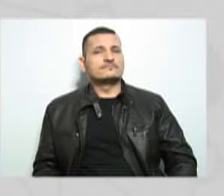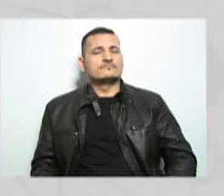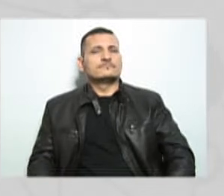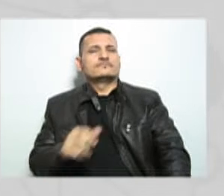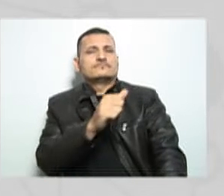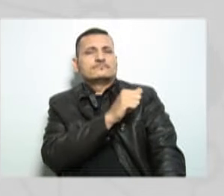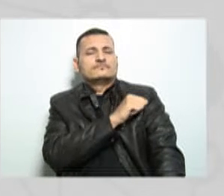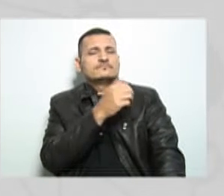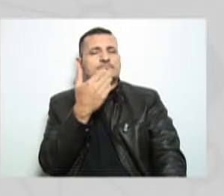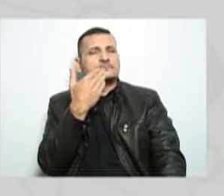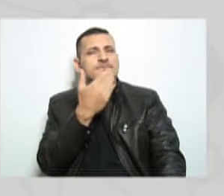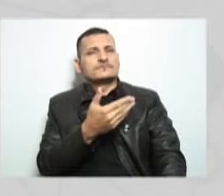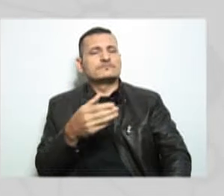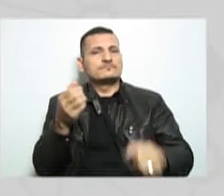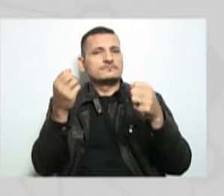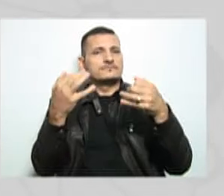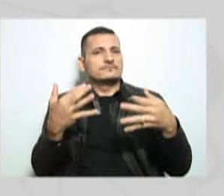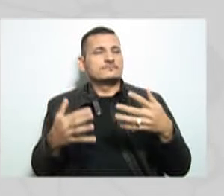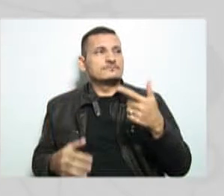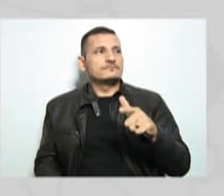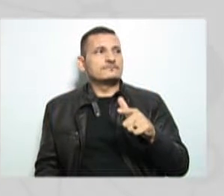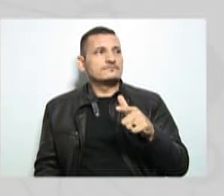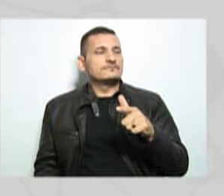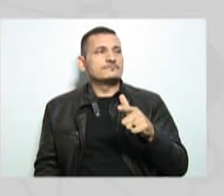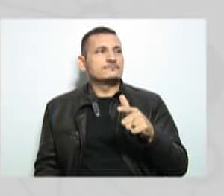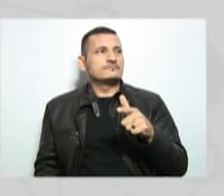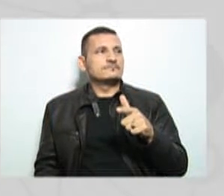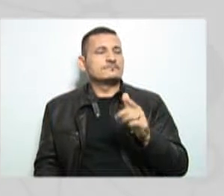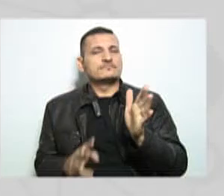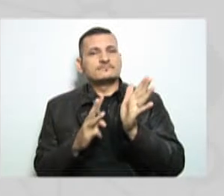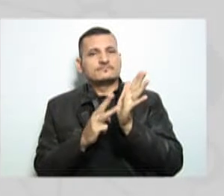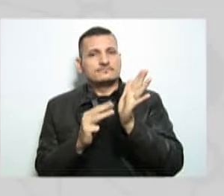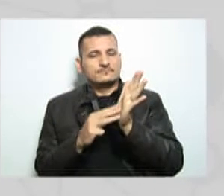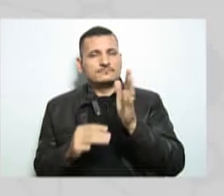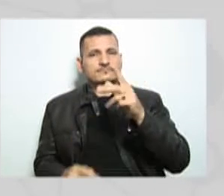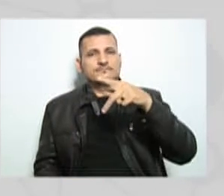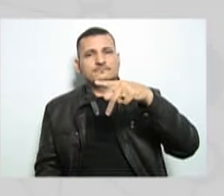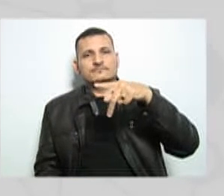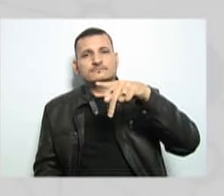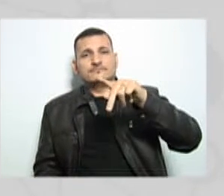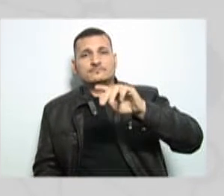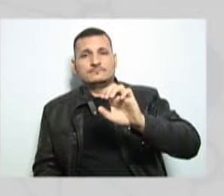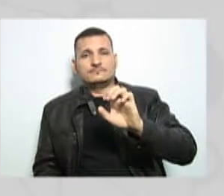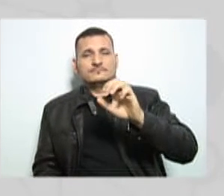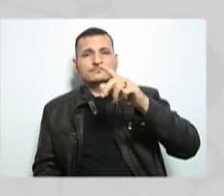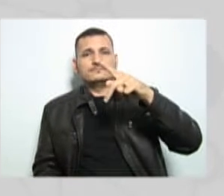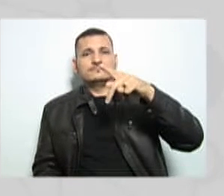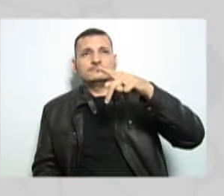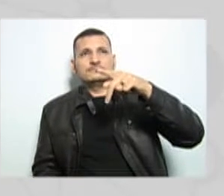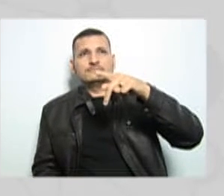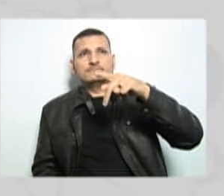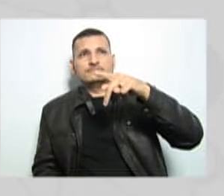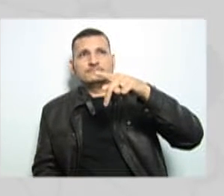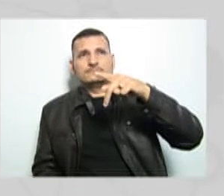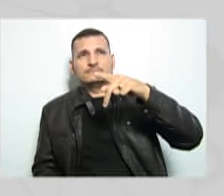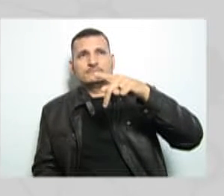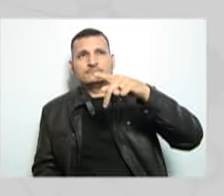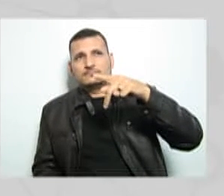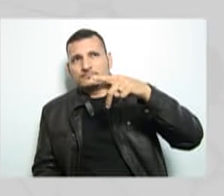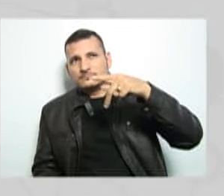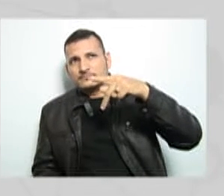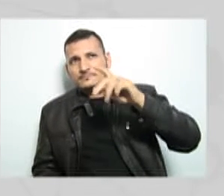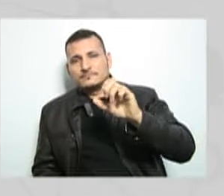explicar novamente a questão do método PEPS. O PEPS? Isso. Vamos voltar aqui no método PEPS, tá